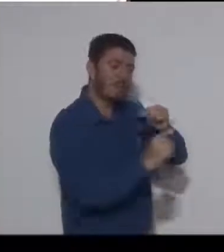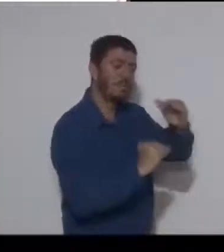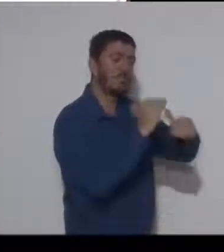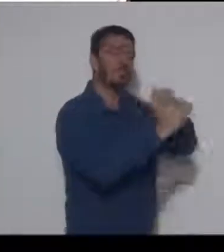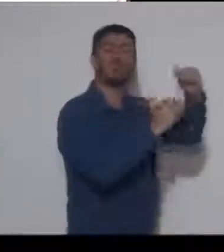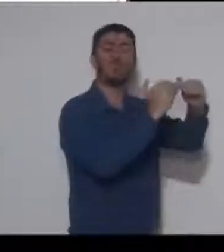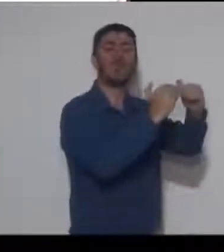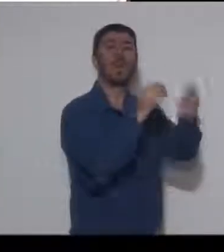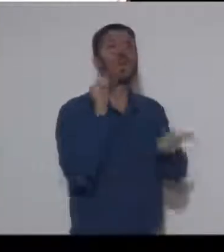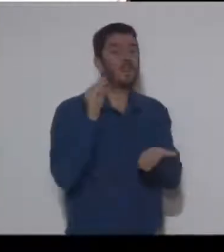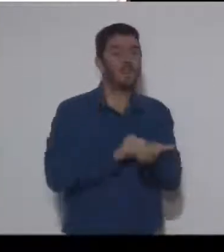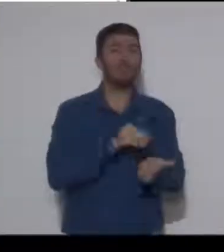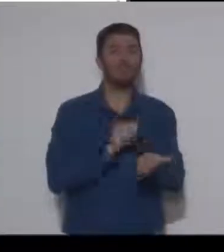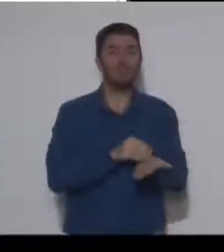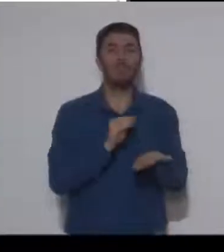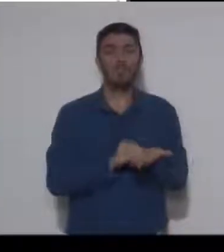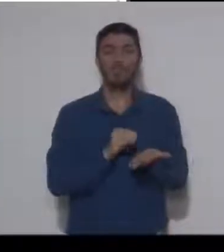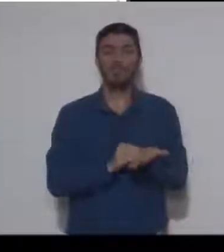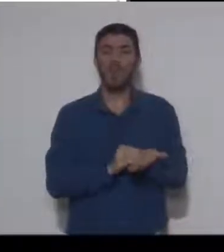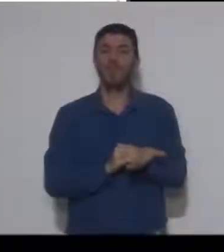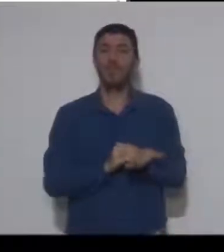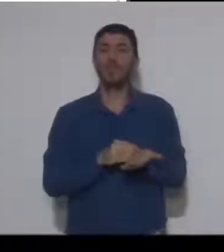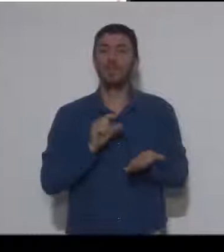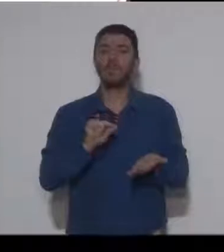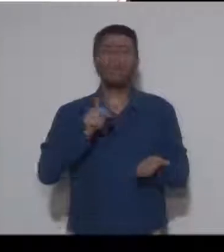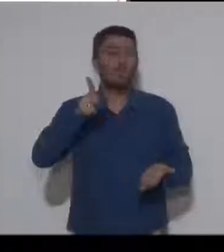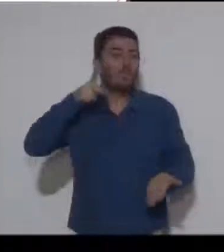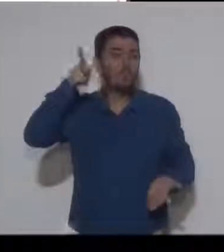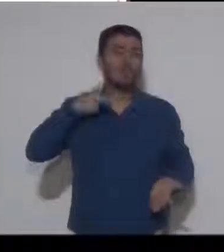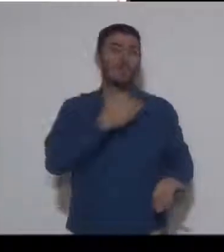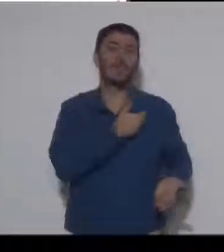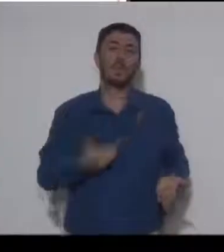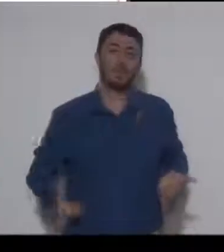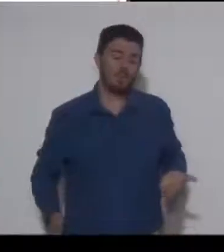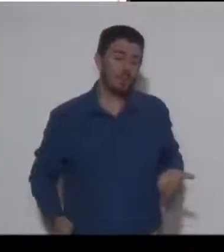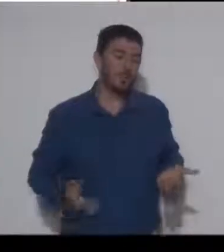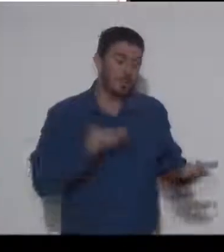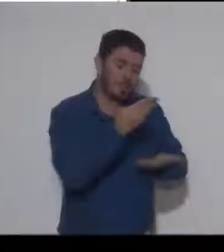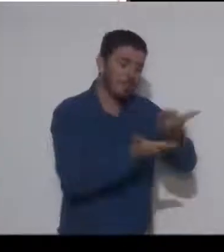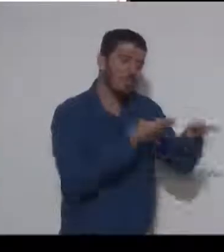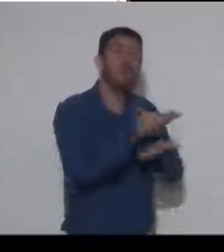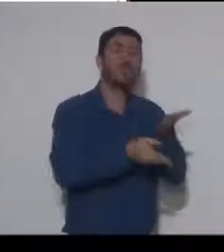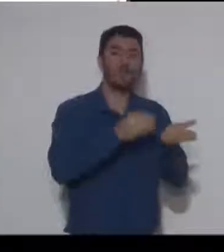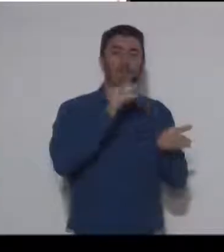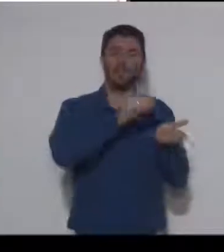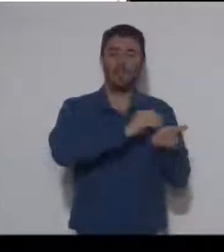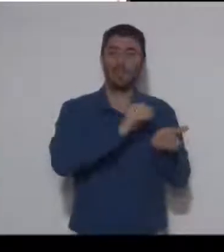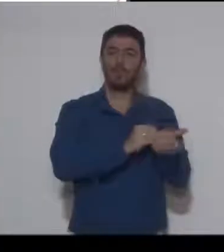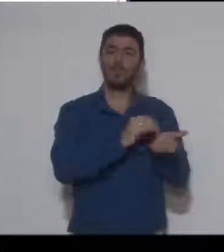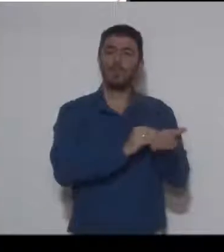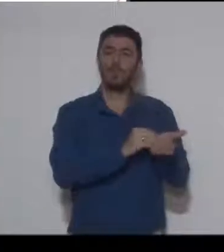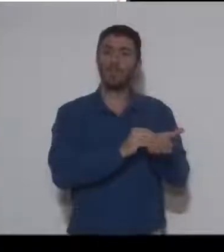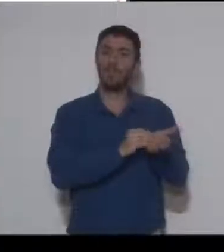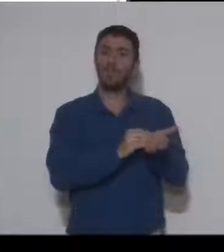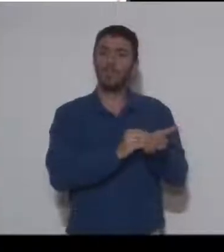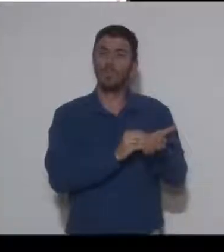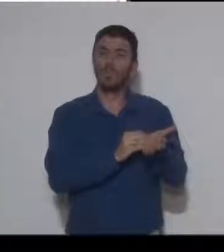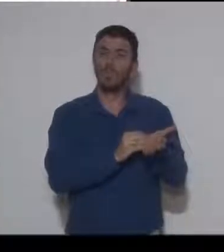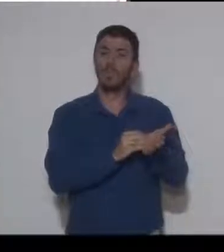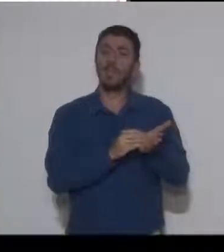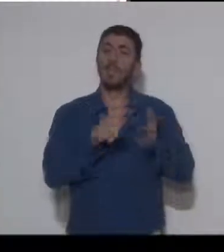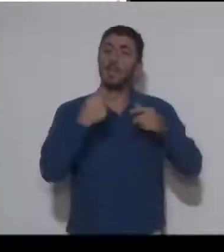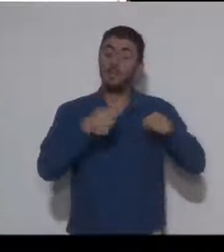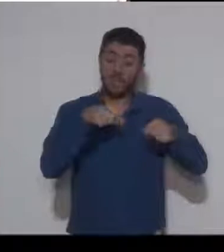nossa cidade. E que bom seria se eles contratassem a mão de obra técnica da própria